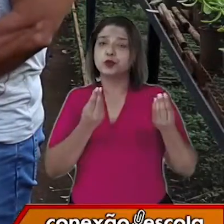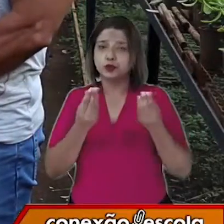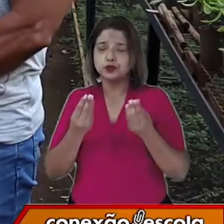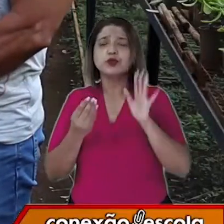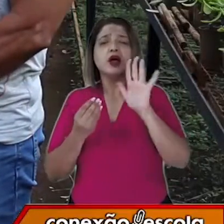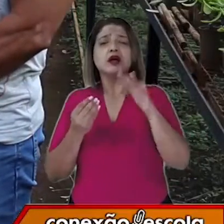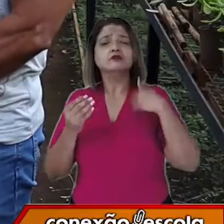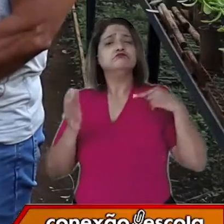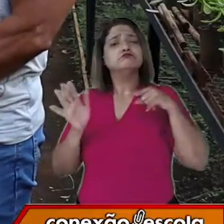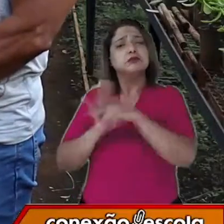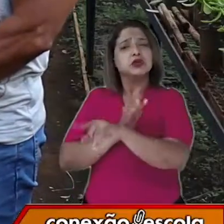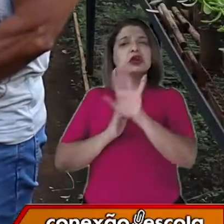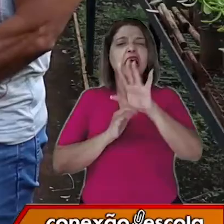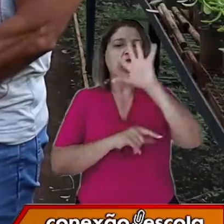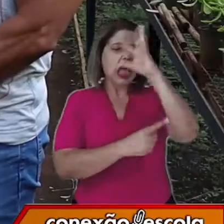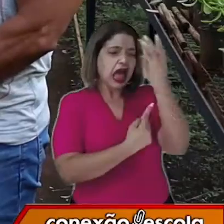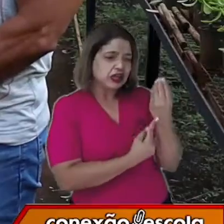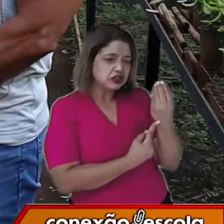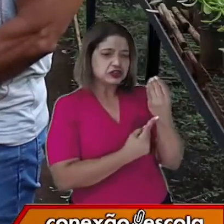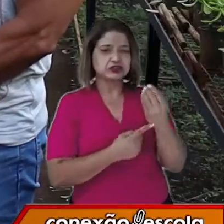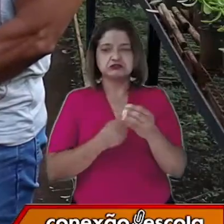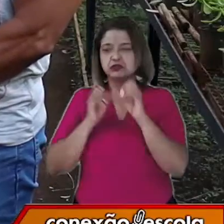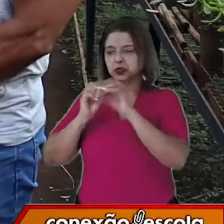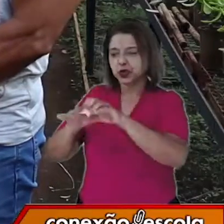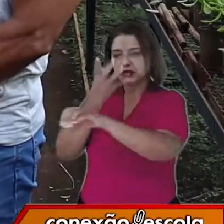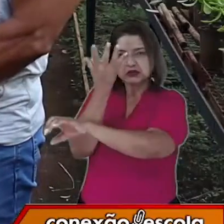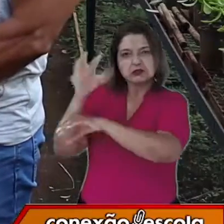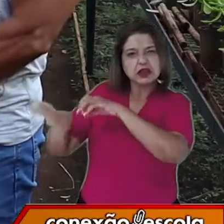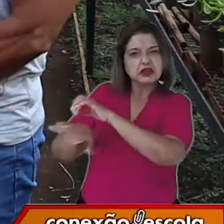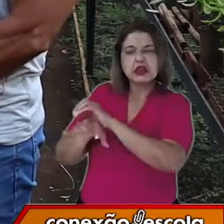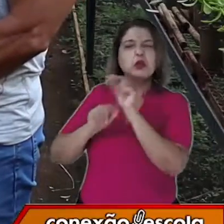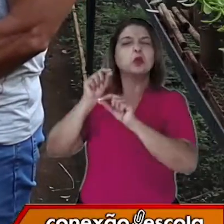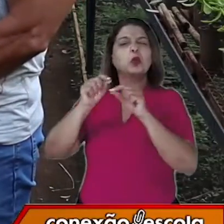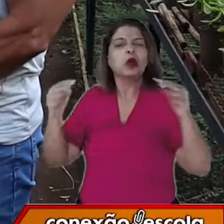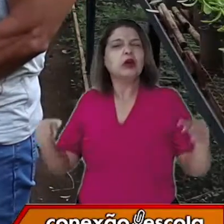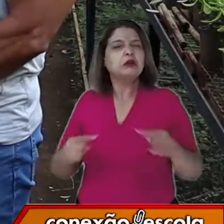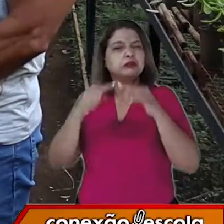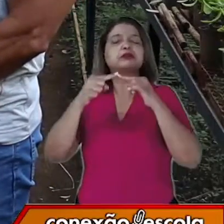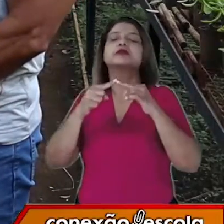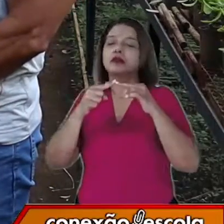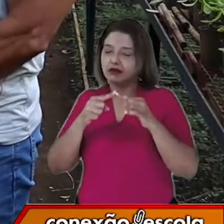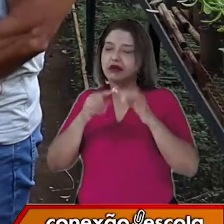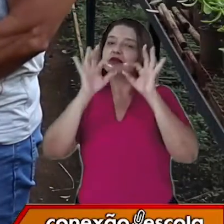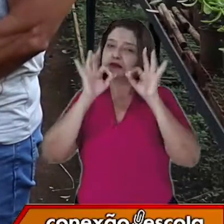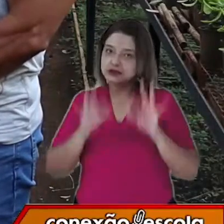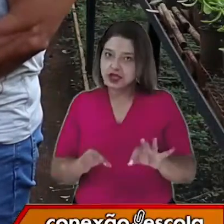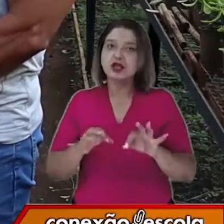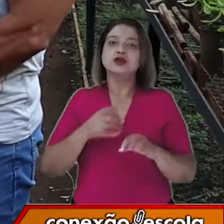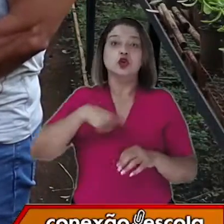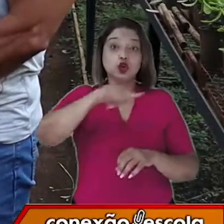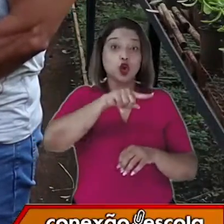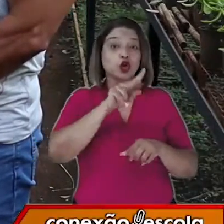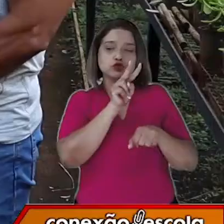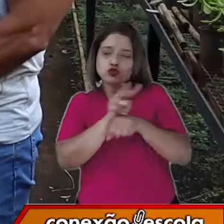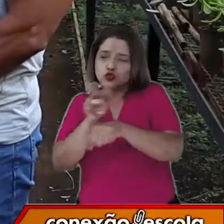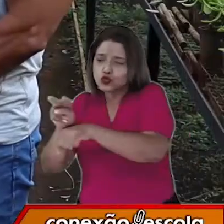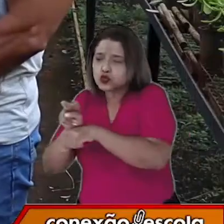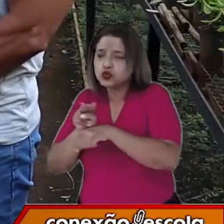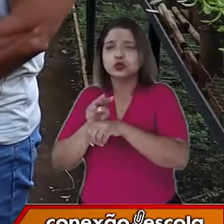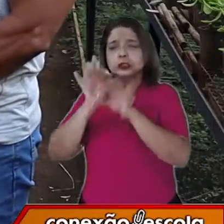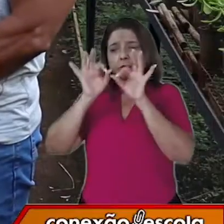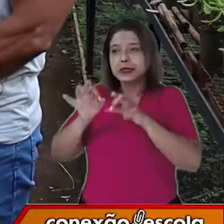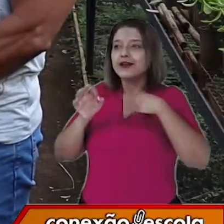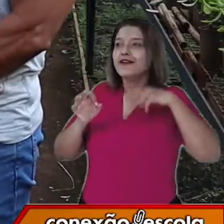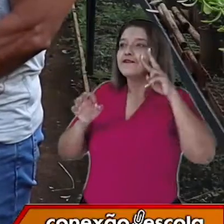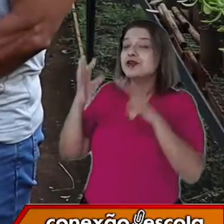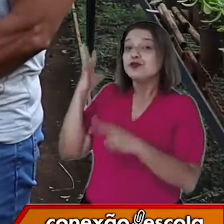arte e a educação ambiental? Tudo a ver. Porque a gente cuida, a gente preserva daquilo que a gente vê beleza, né? E a